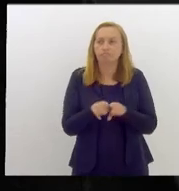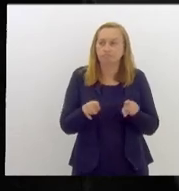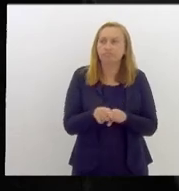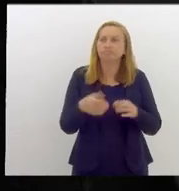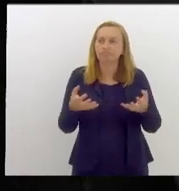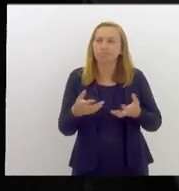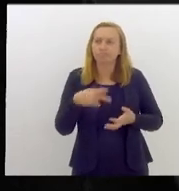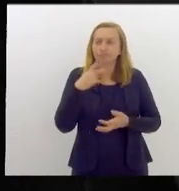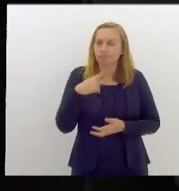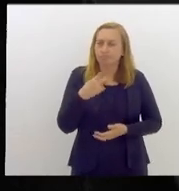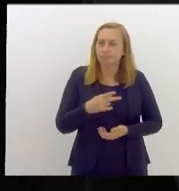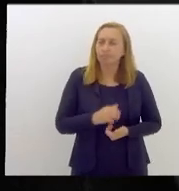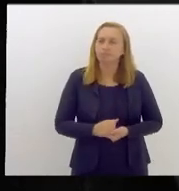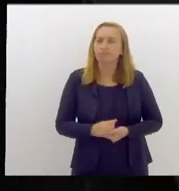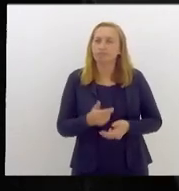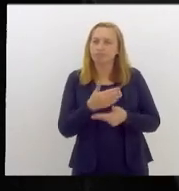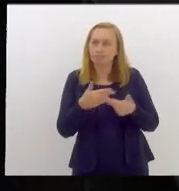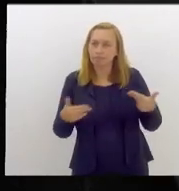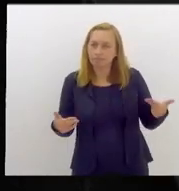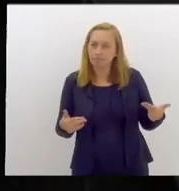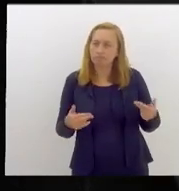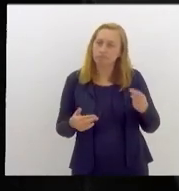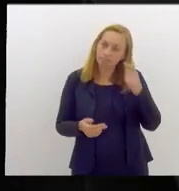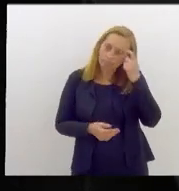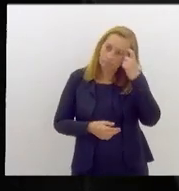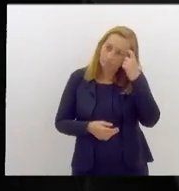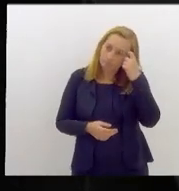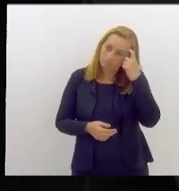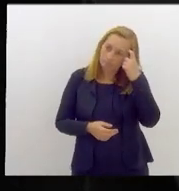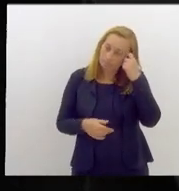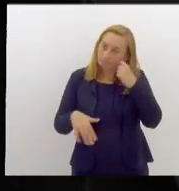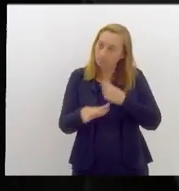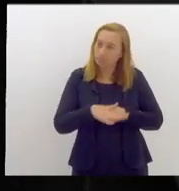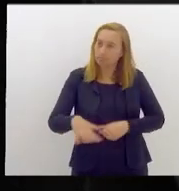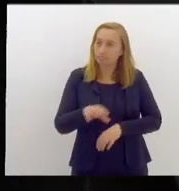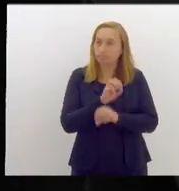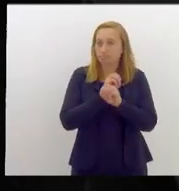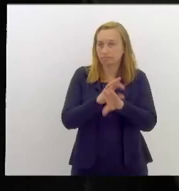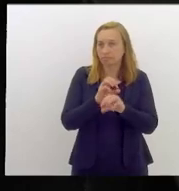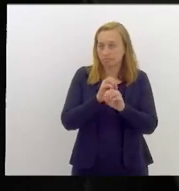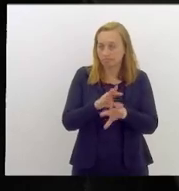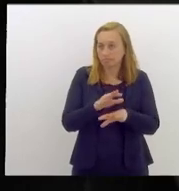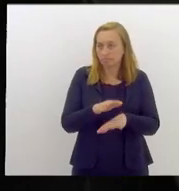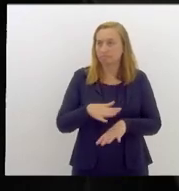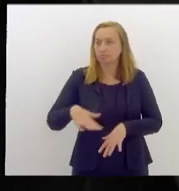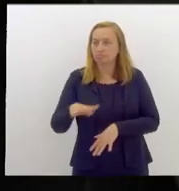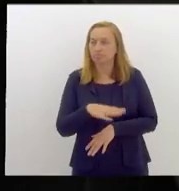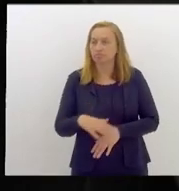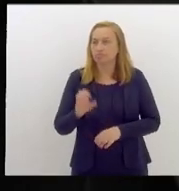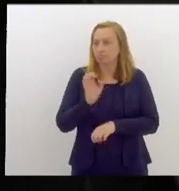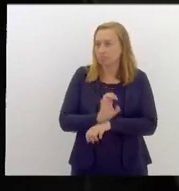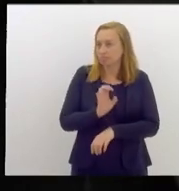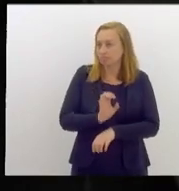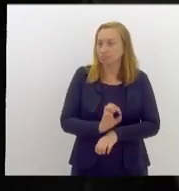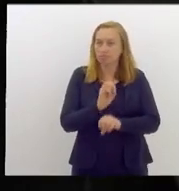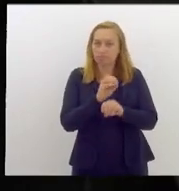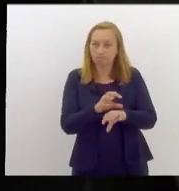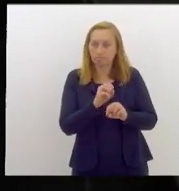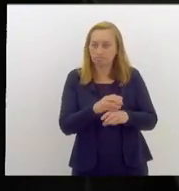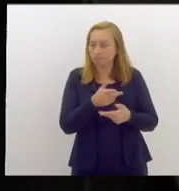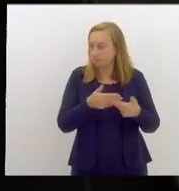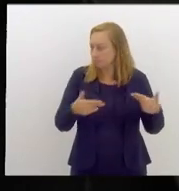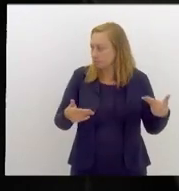quero reforçar são várias as pendências no campo da Educação na rede Estadual de Educação várias